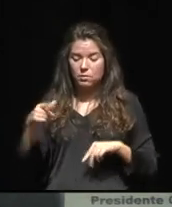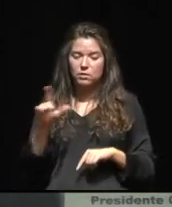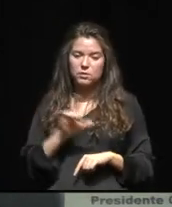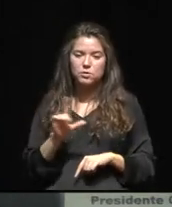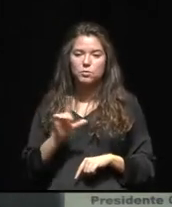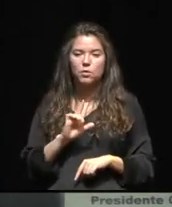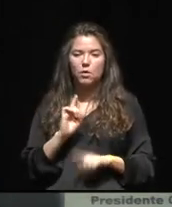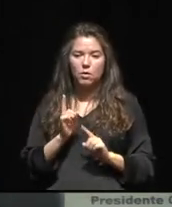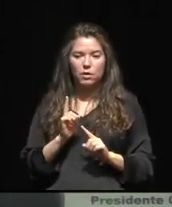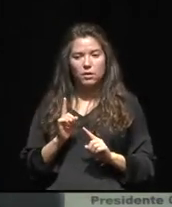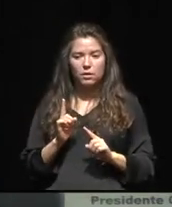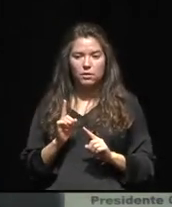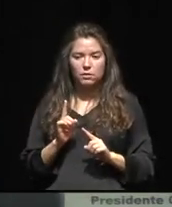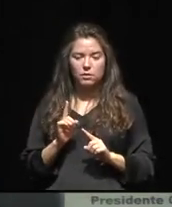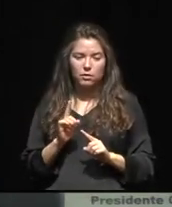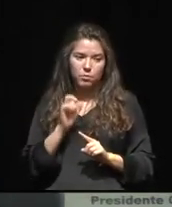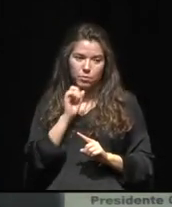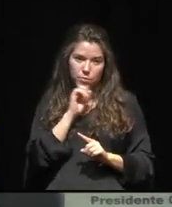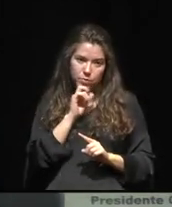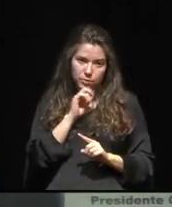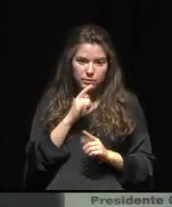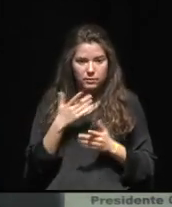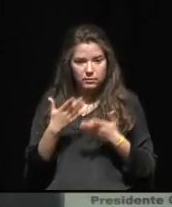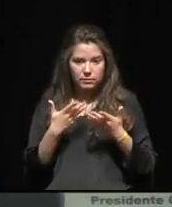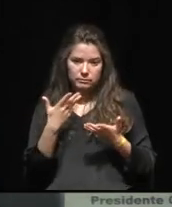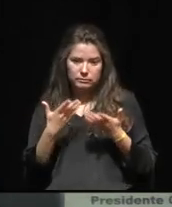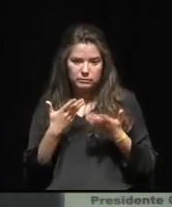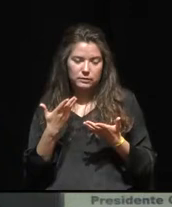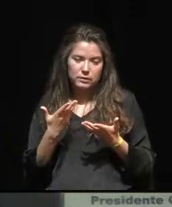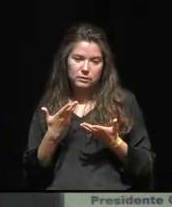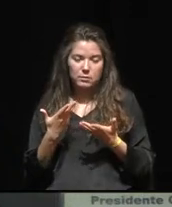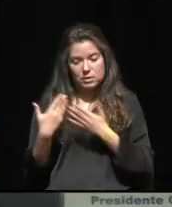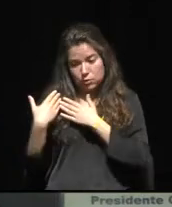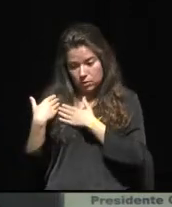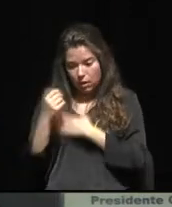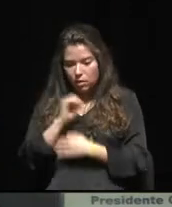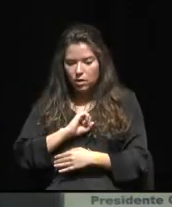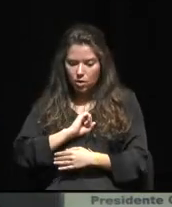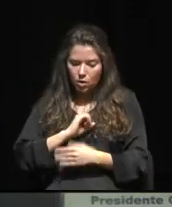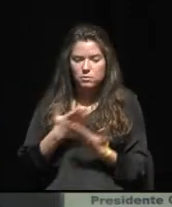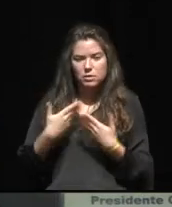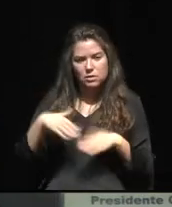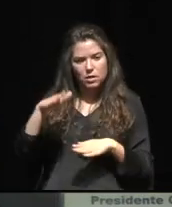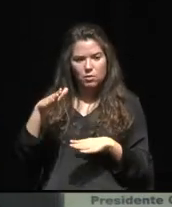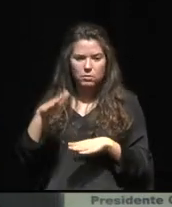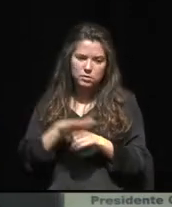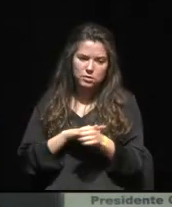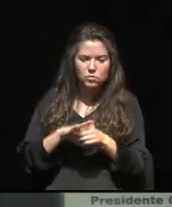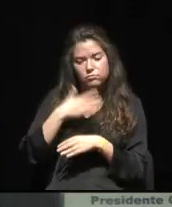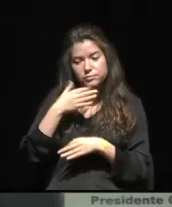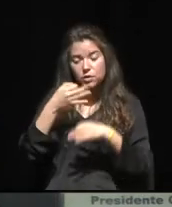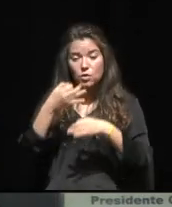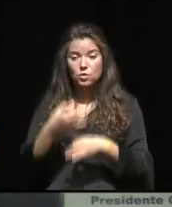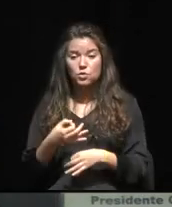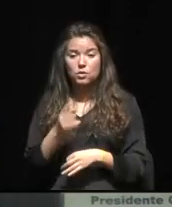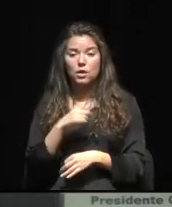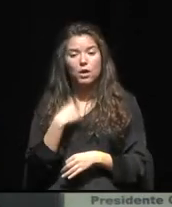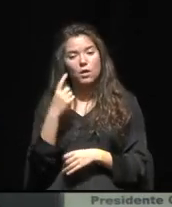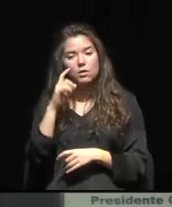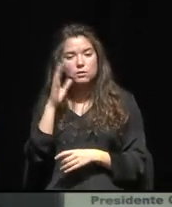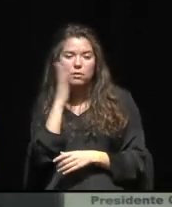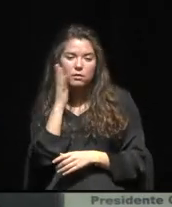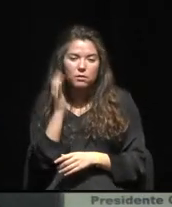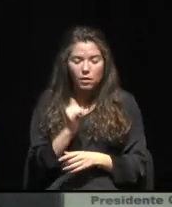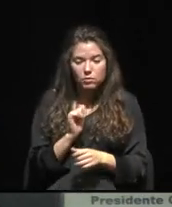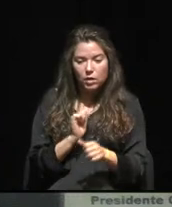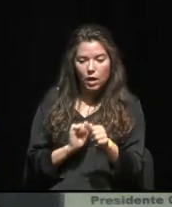e até mais do que porventura seria devido mas mas porque nos pareceu uma situação justa nós procuramos que ela